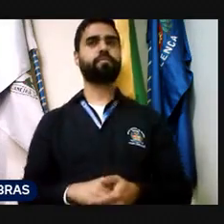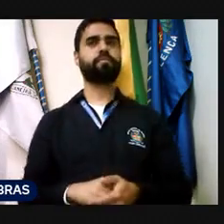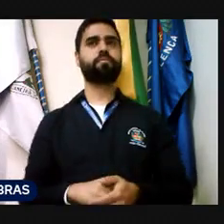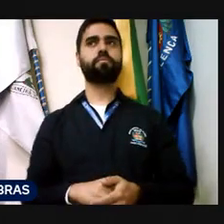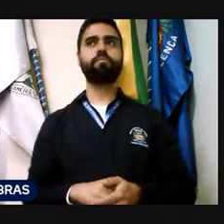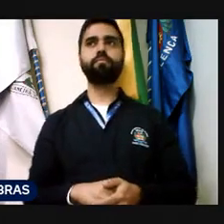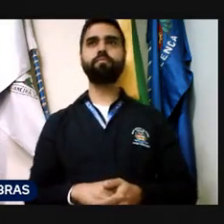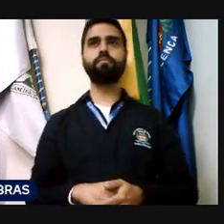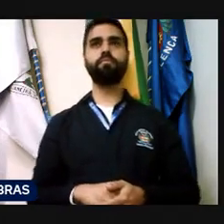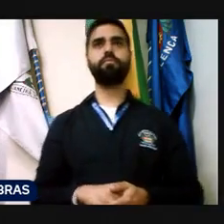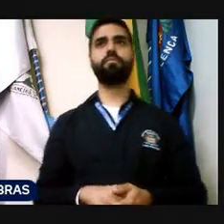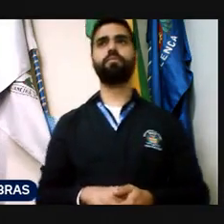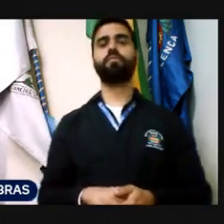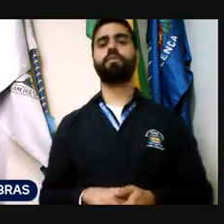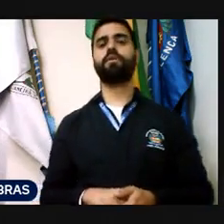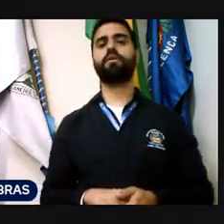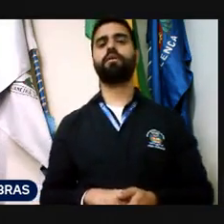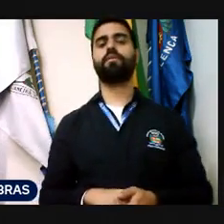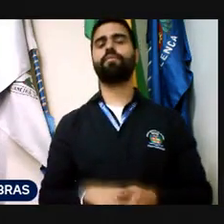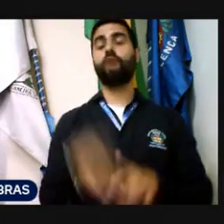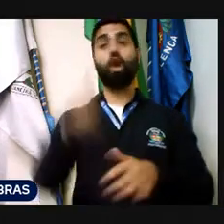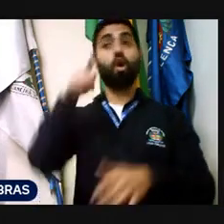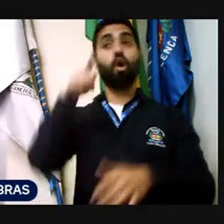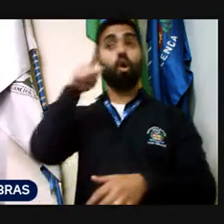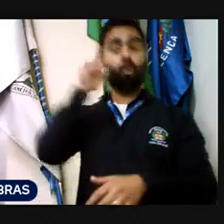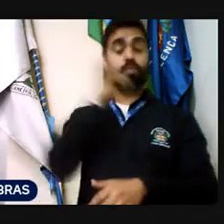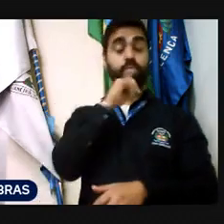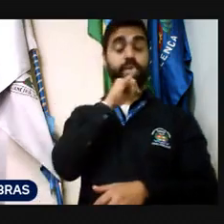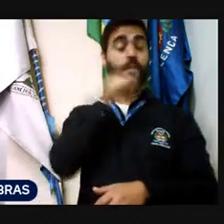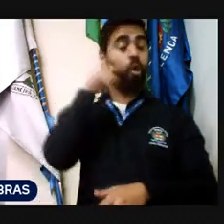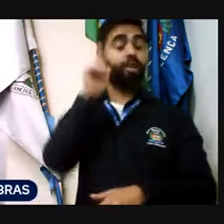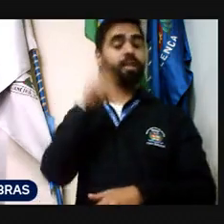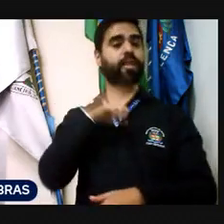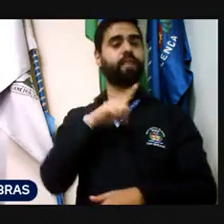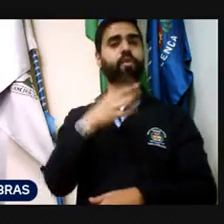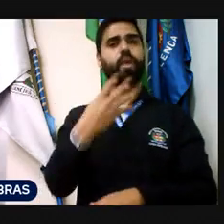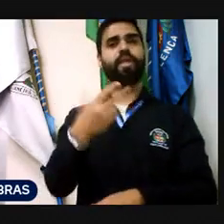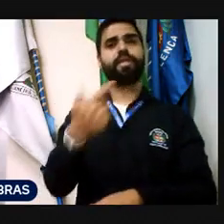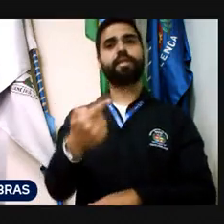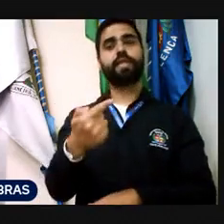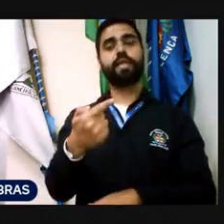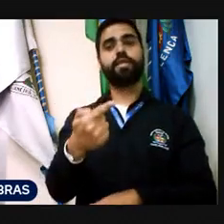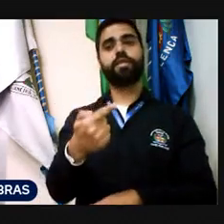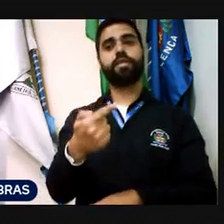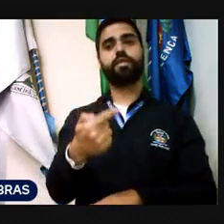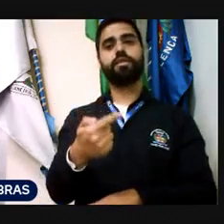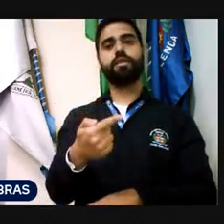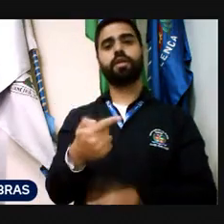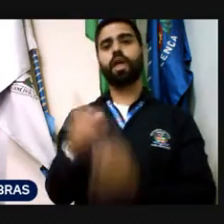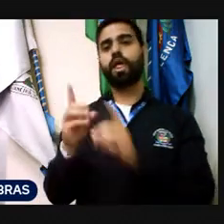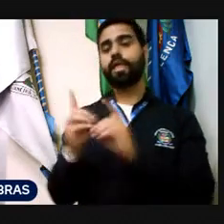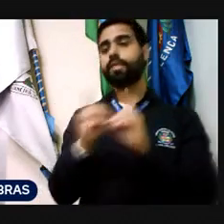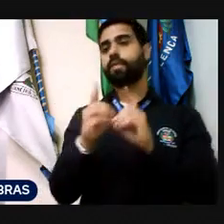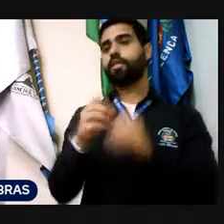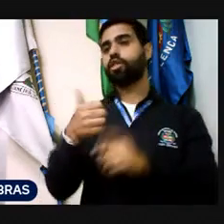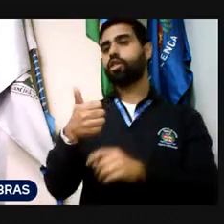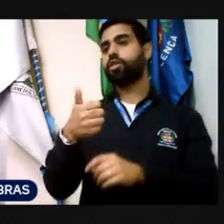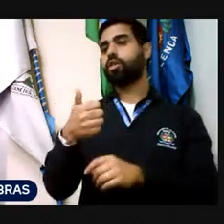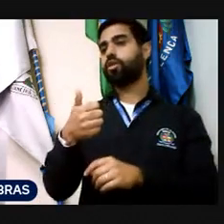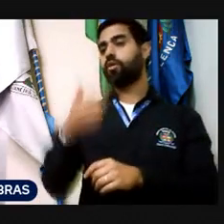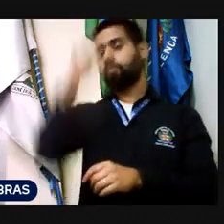Como estive vendo ontem, na verdade, nós tivemos 47 atendimentos com adultos e